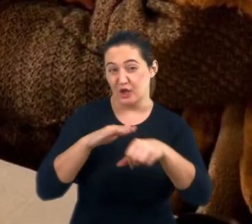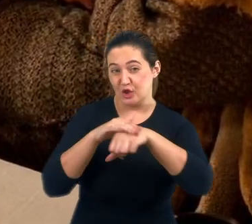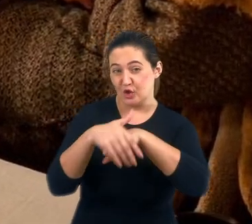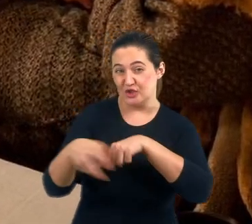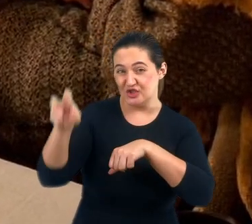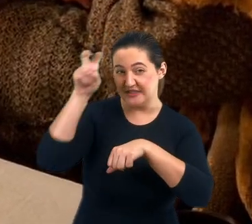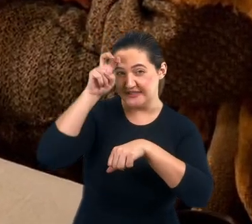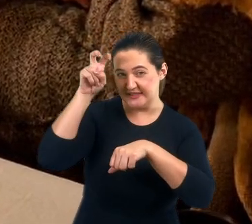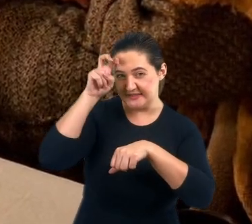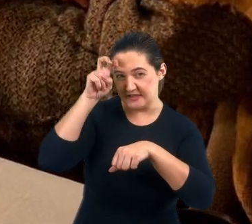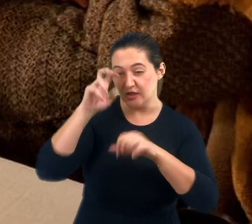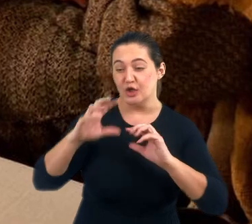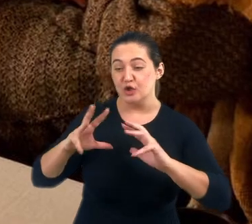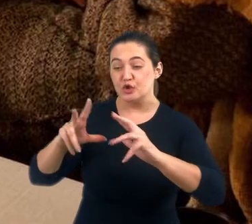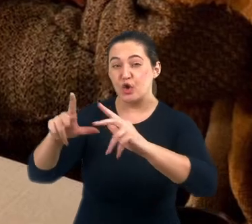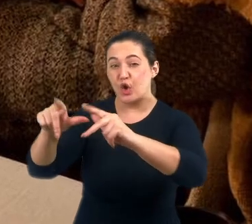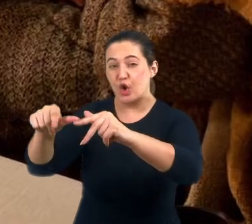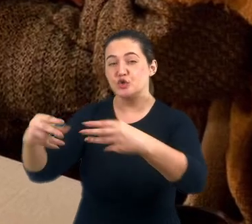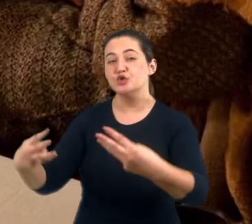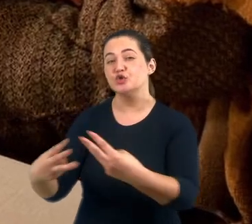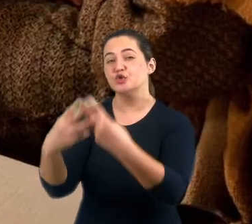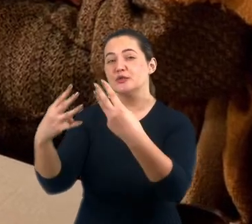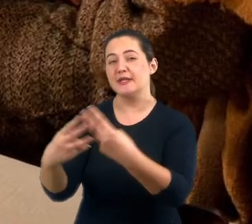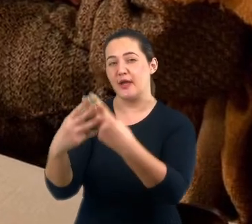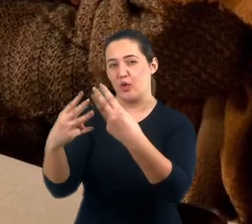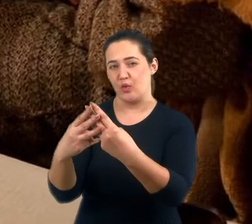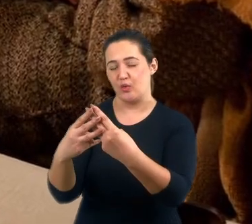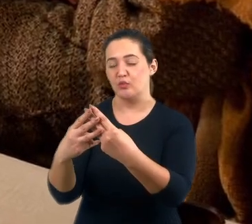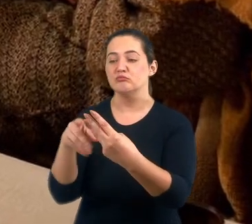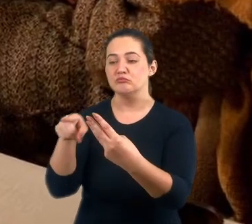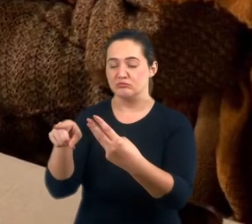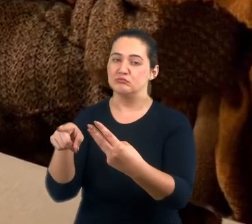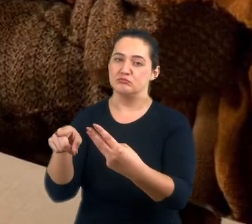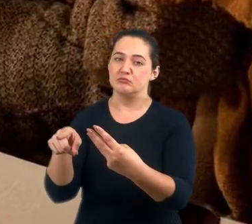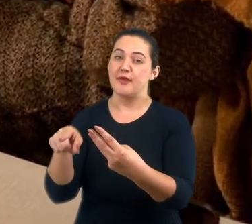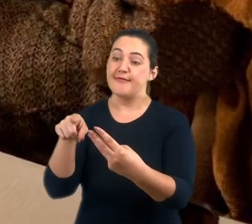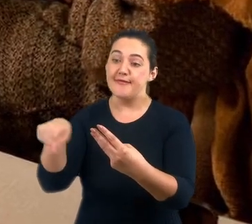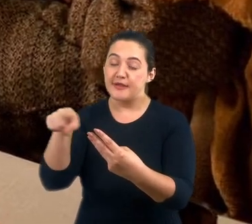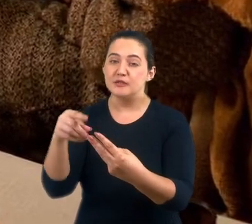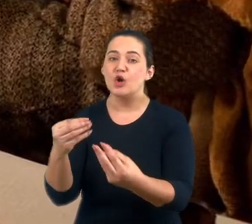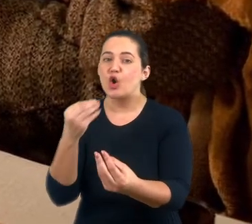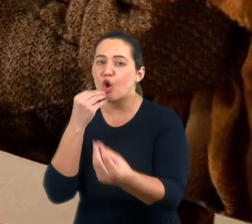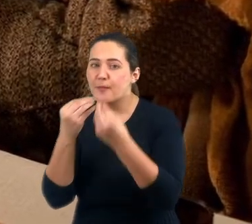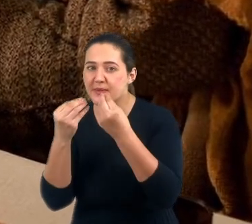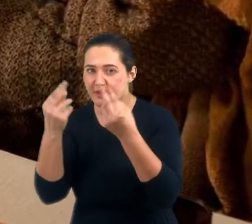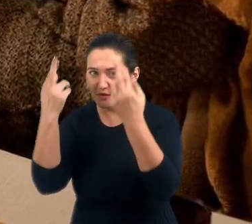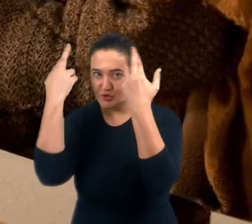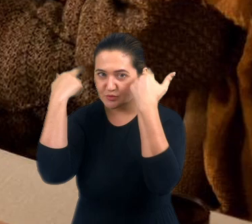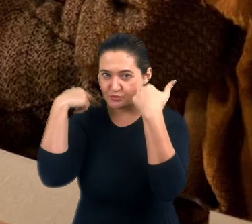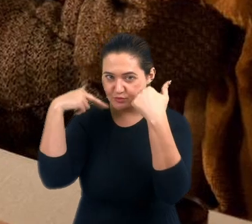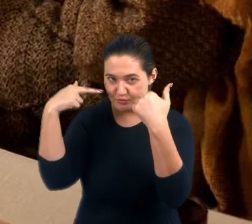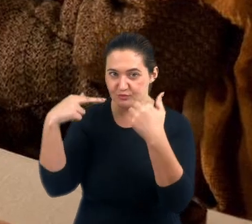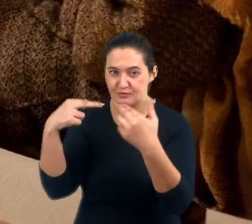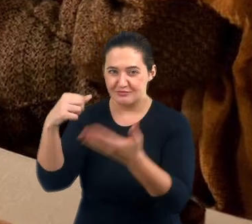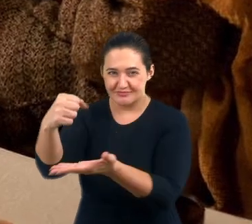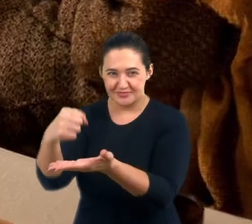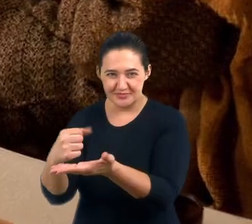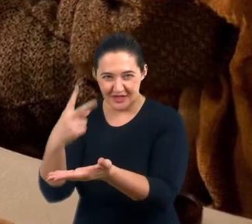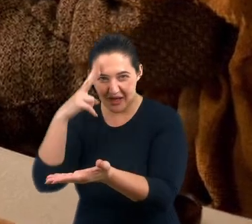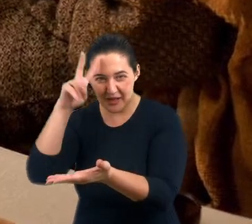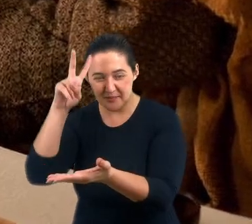quinta-feira já era para os judeus o dia 15 do calendário judaico, ele então comeu a Páscoa com seus